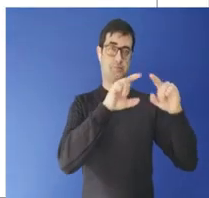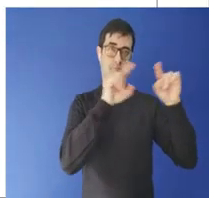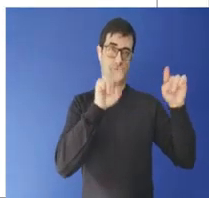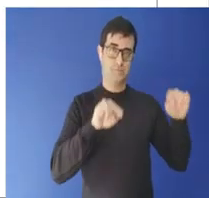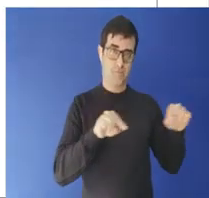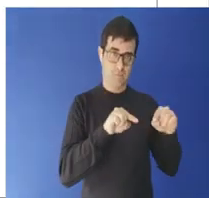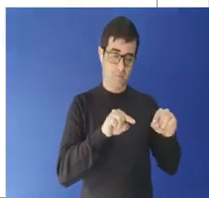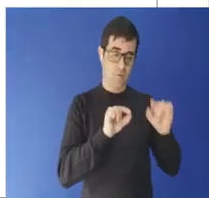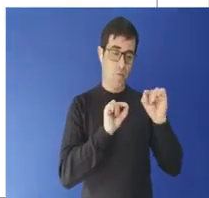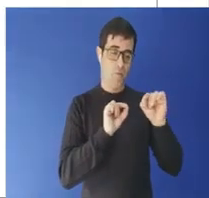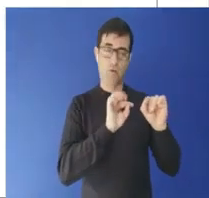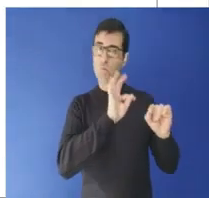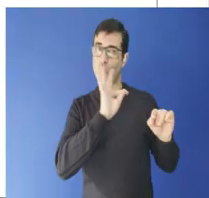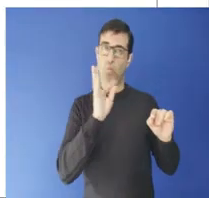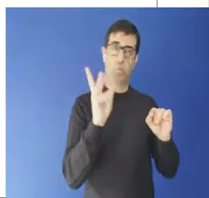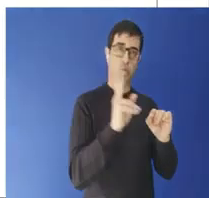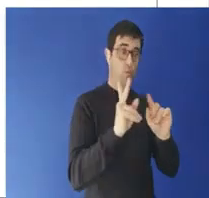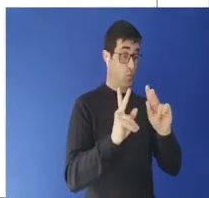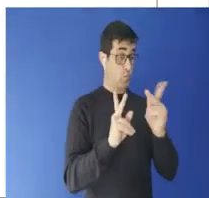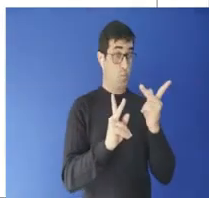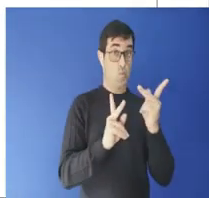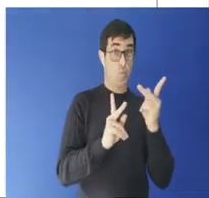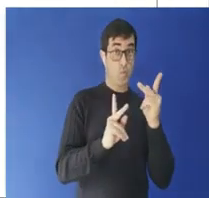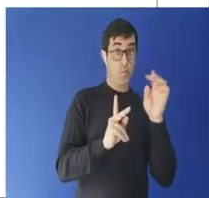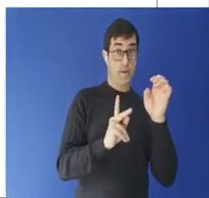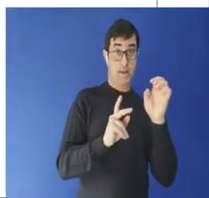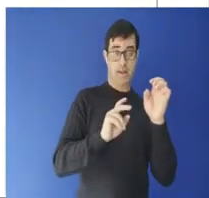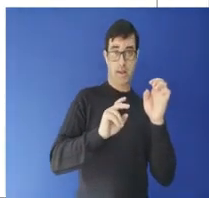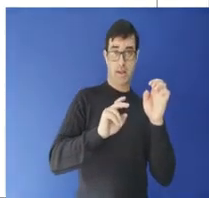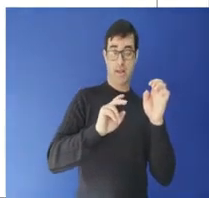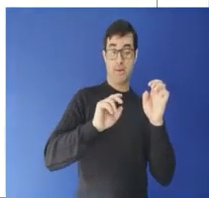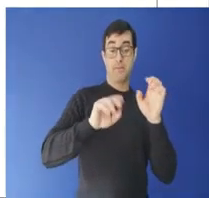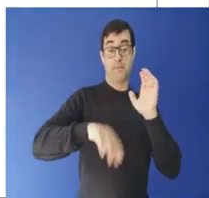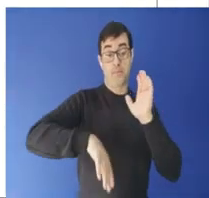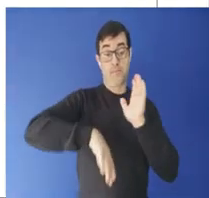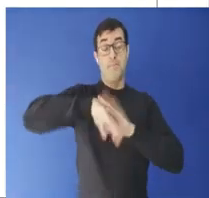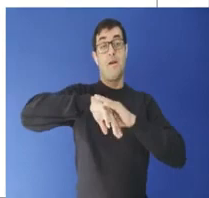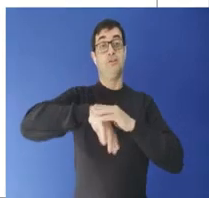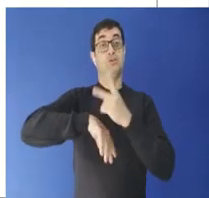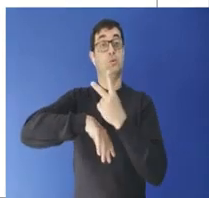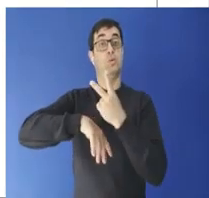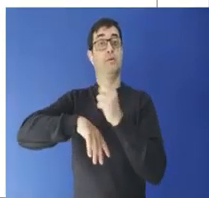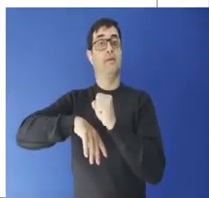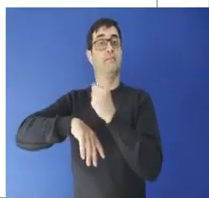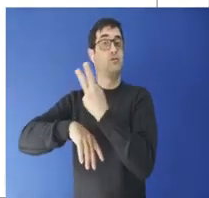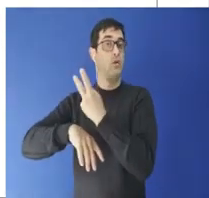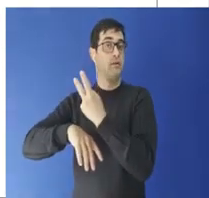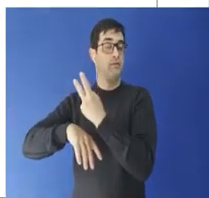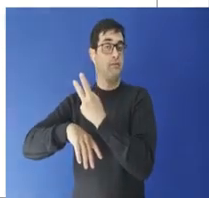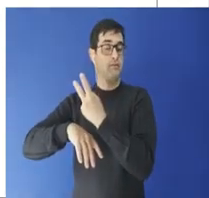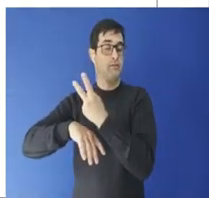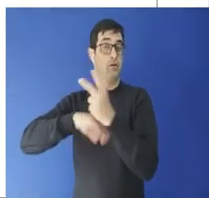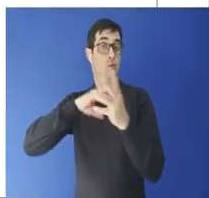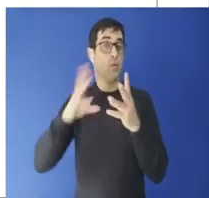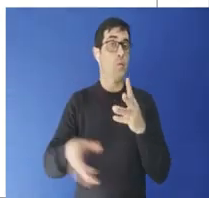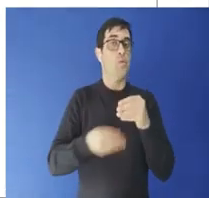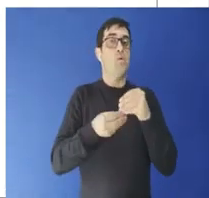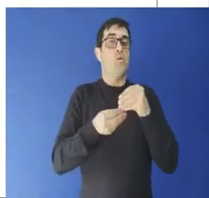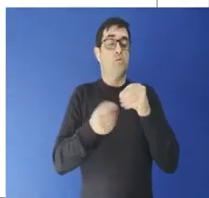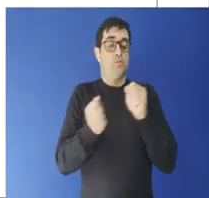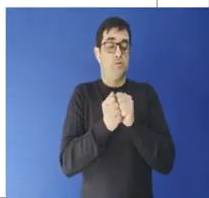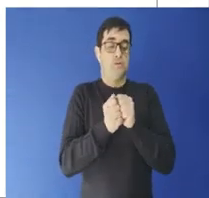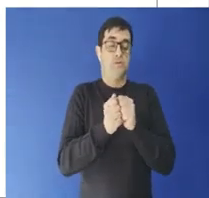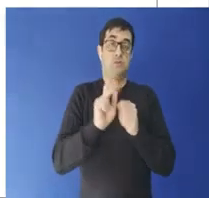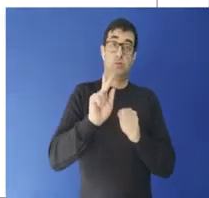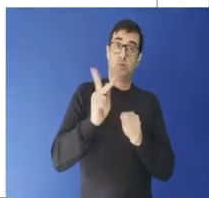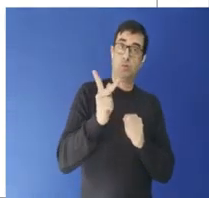o berílio tem toda a configuração do hélio mais 2s2. Então, além dos dois elétrons que o hélio tem,